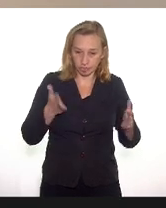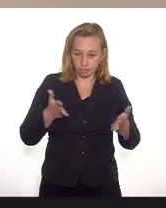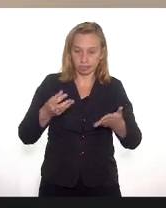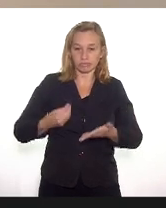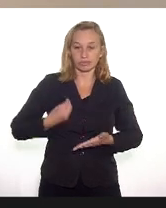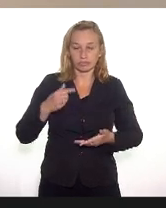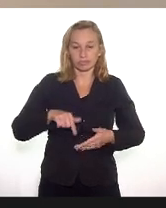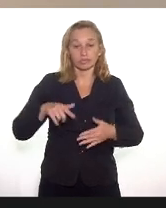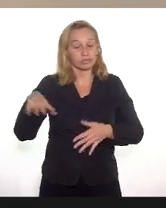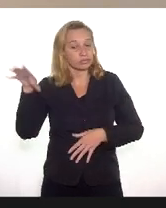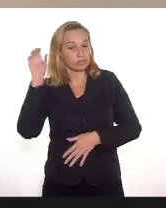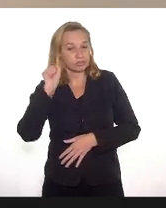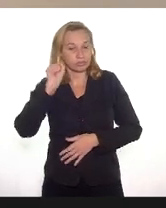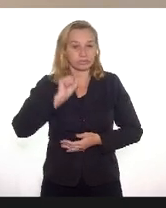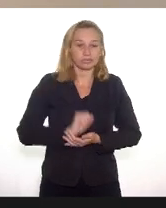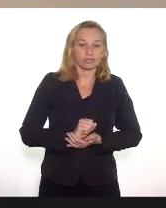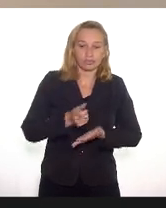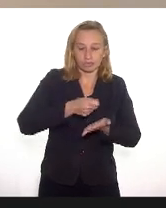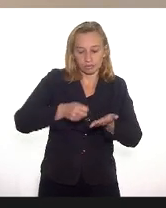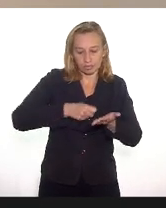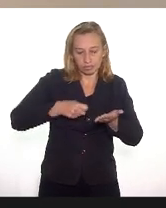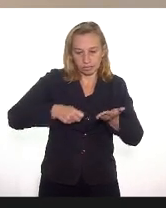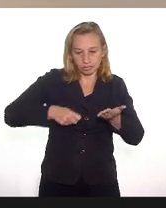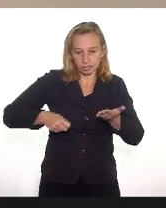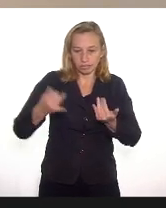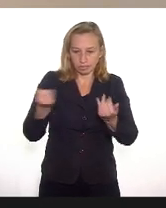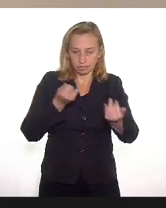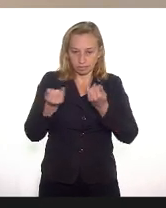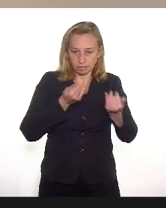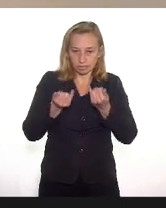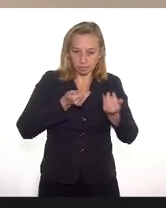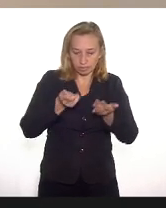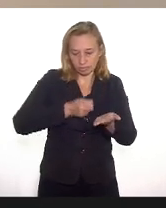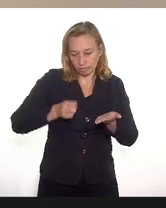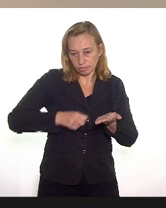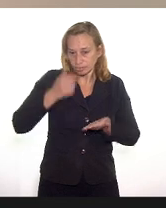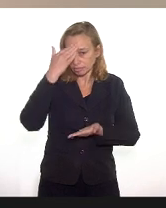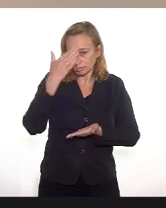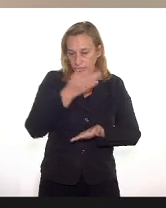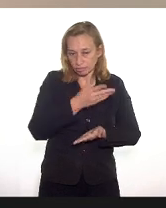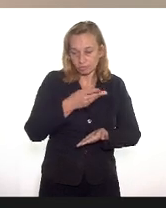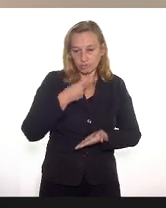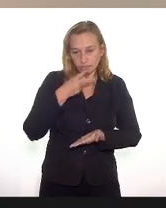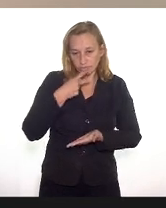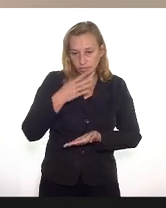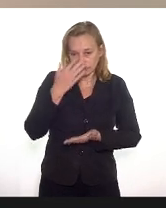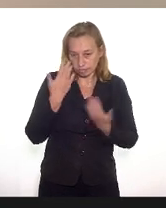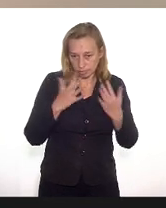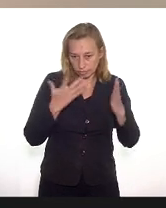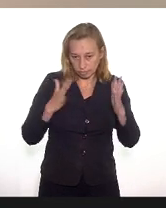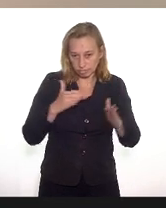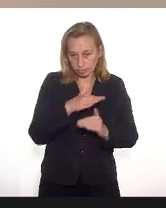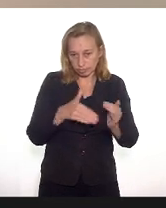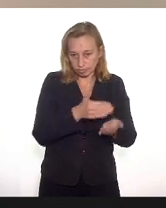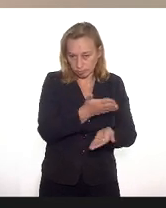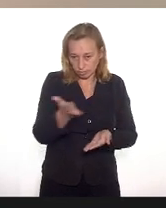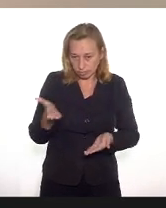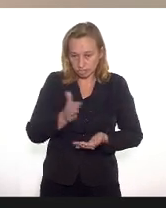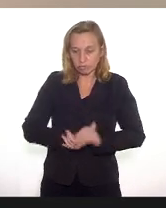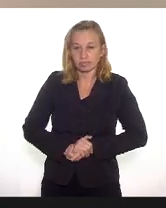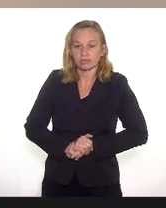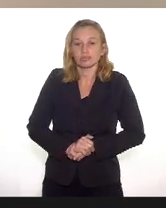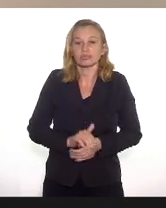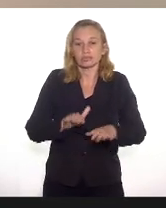como espectador, anotando aqui as informações repassadas, agradeço a palavra e parabenizo também a todos e todas aí